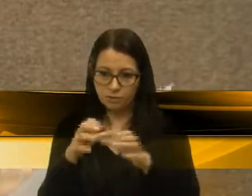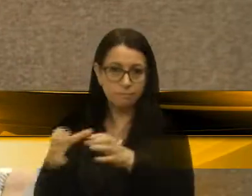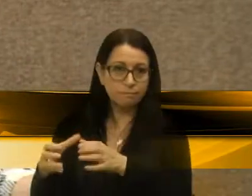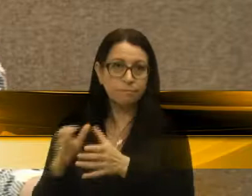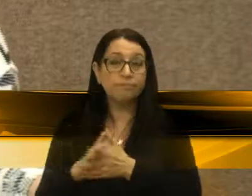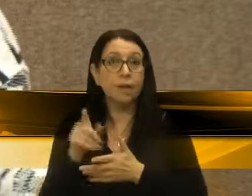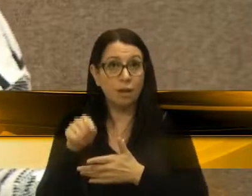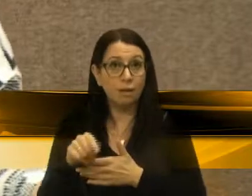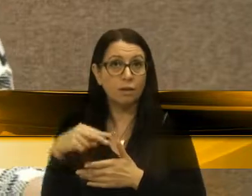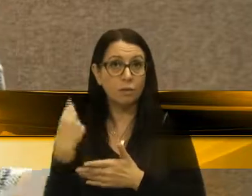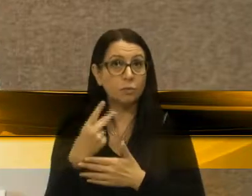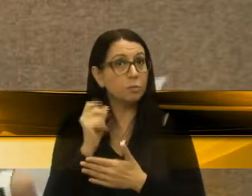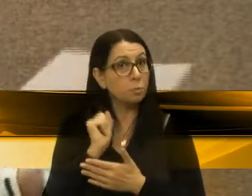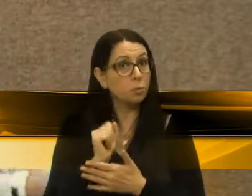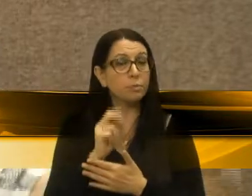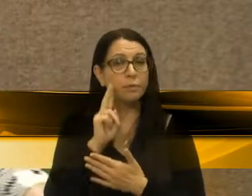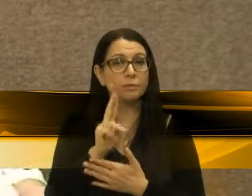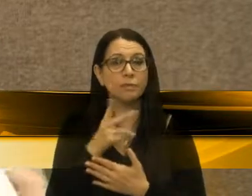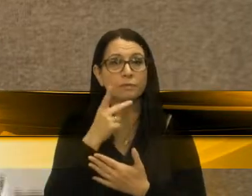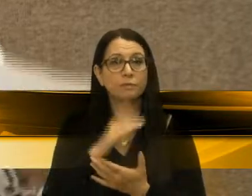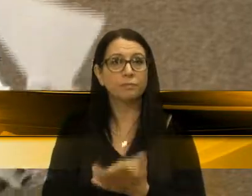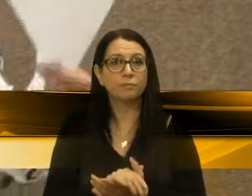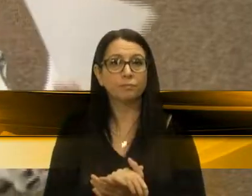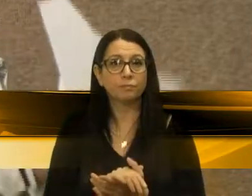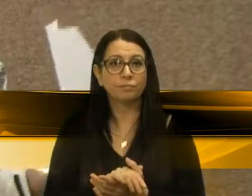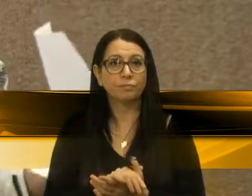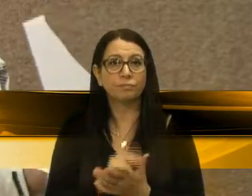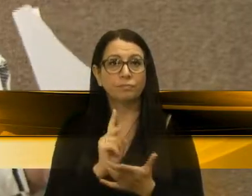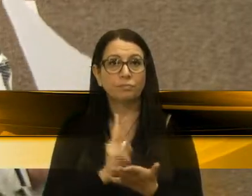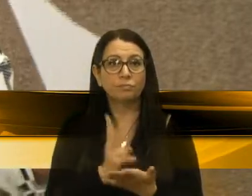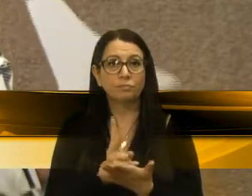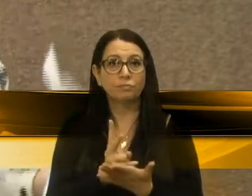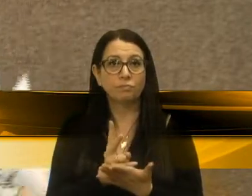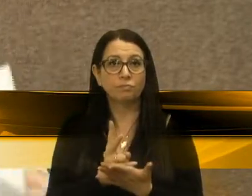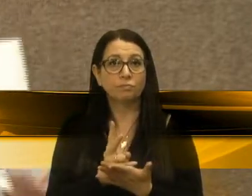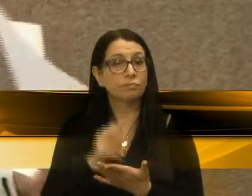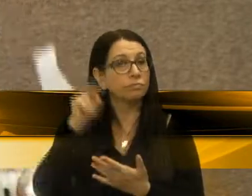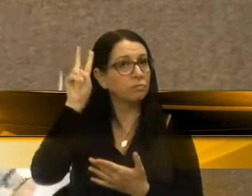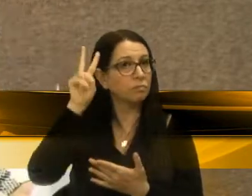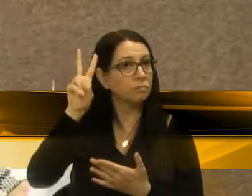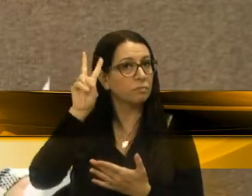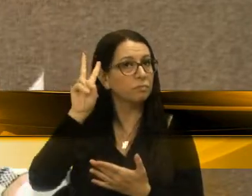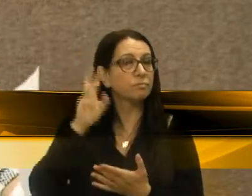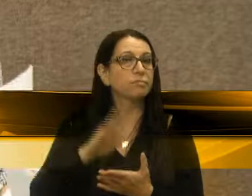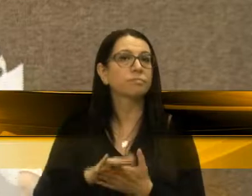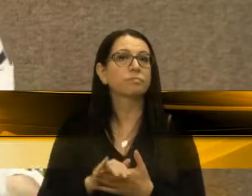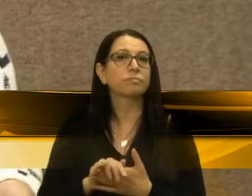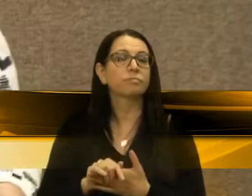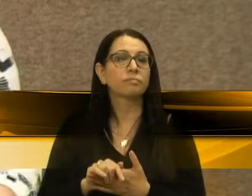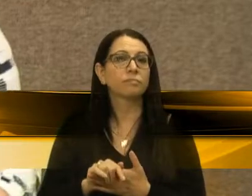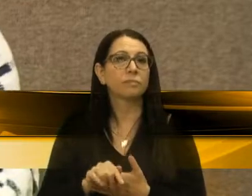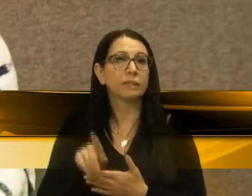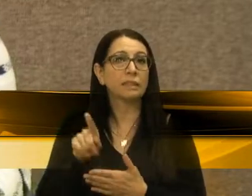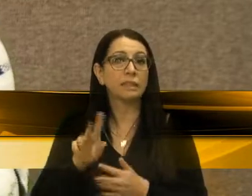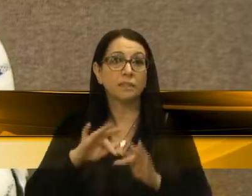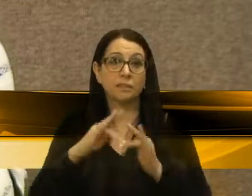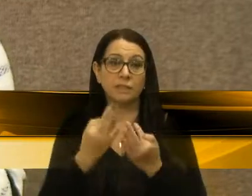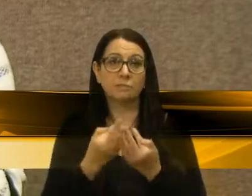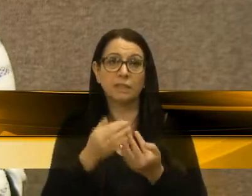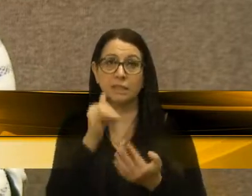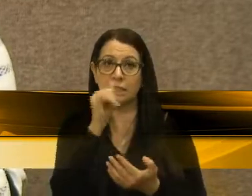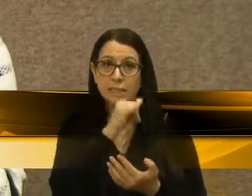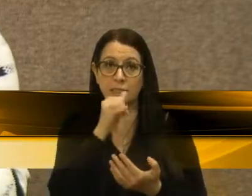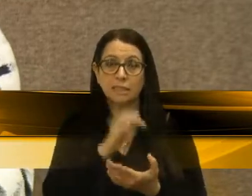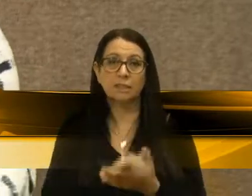E aqui nós podemos, já foi dito e a gente continua lembrando, relembrando, de que essas famílias